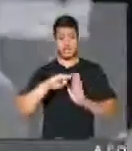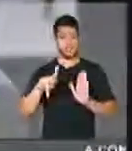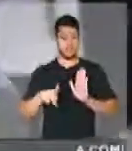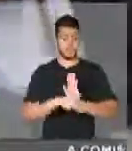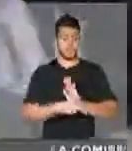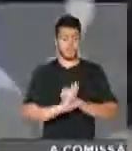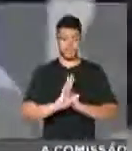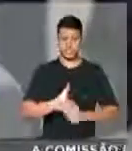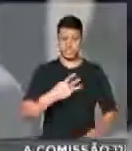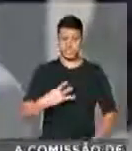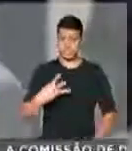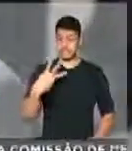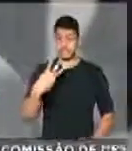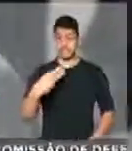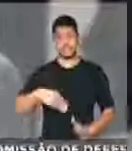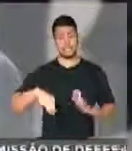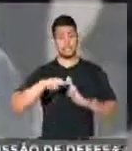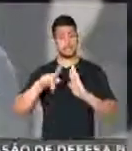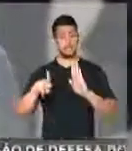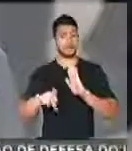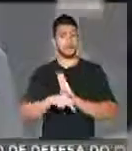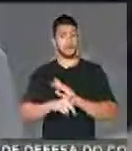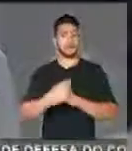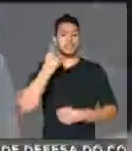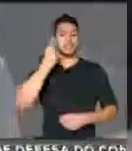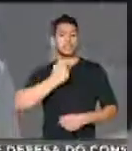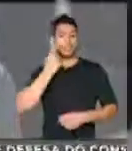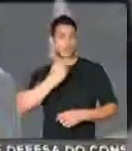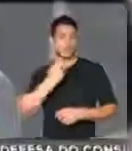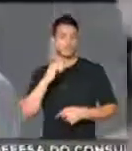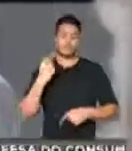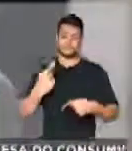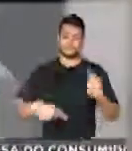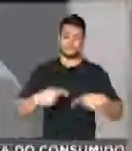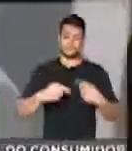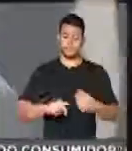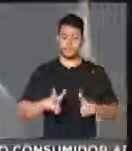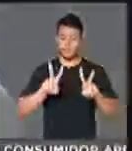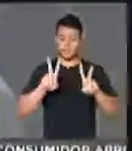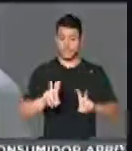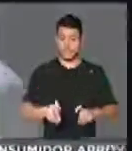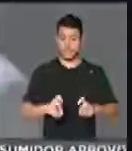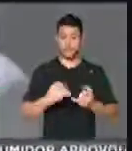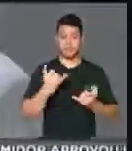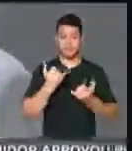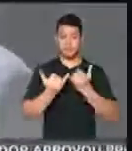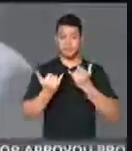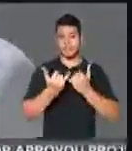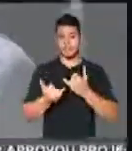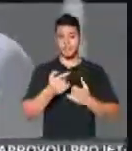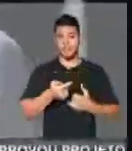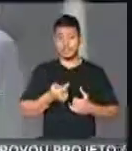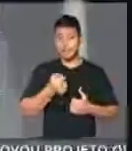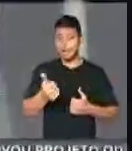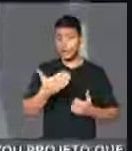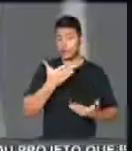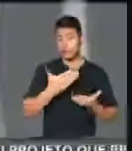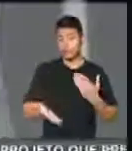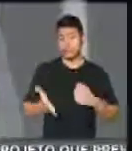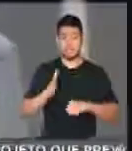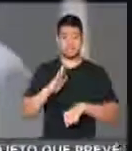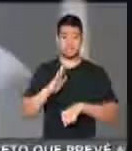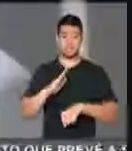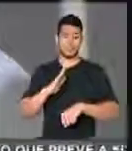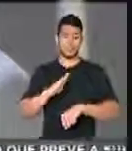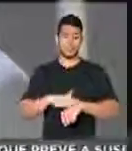que vêm apresentando questões muito semelhantes e que estão caducando. Isso mostra, claro, em